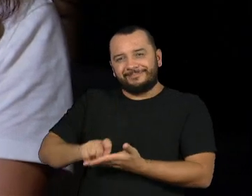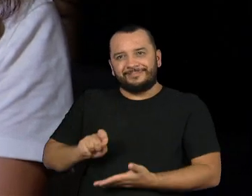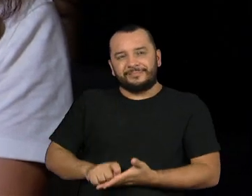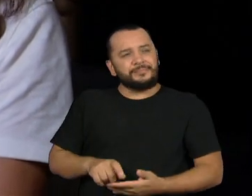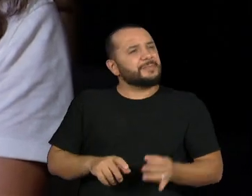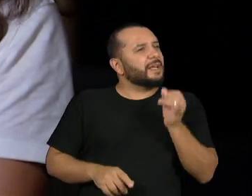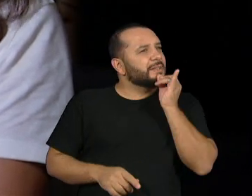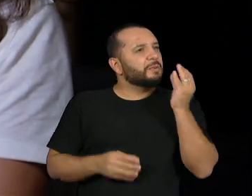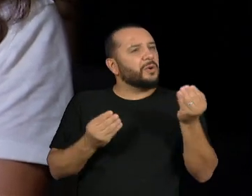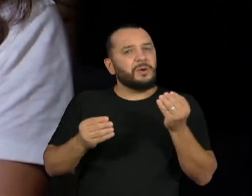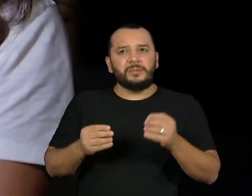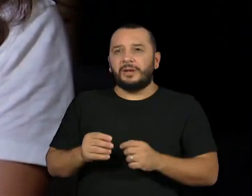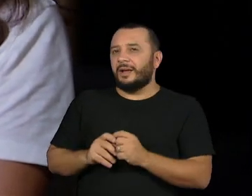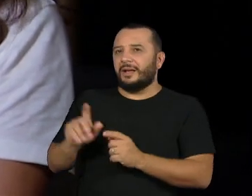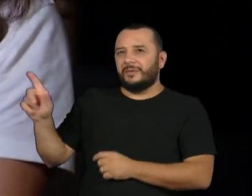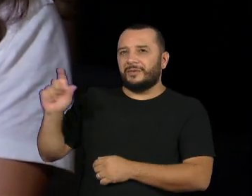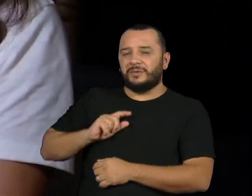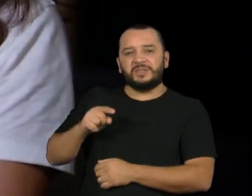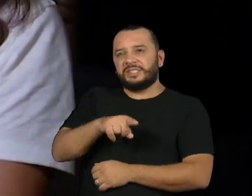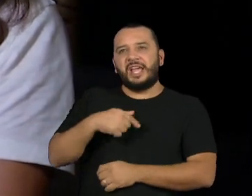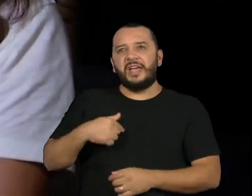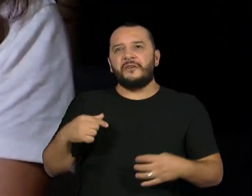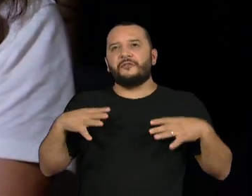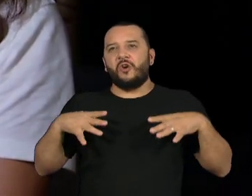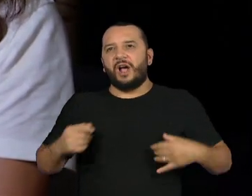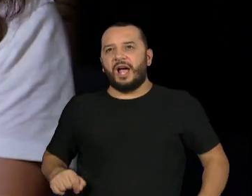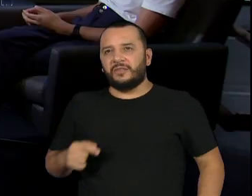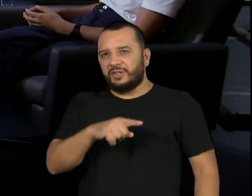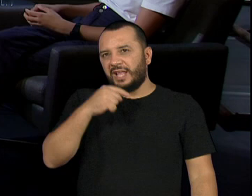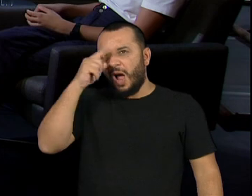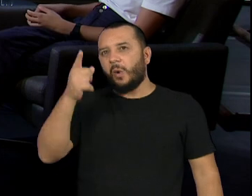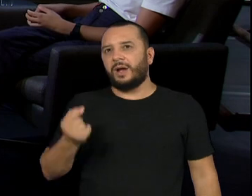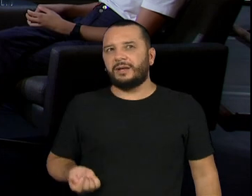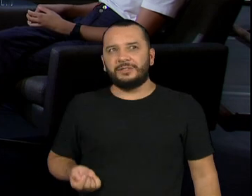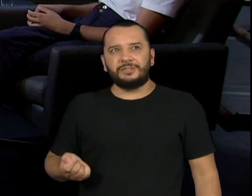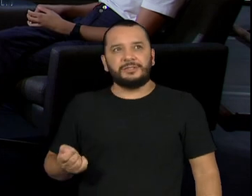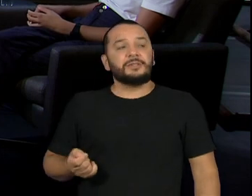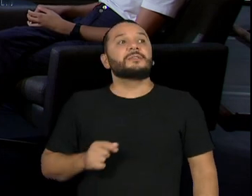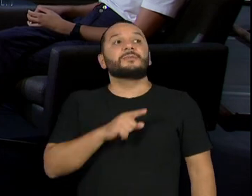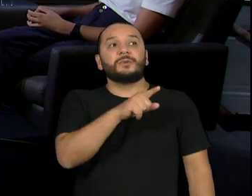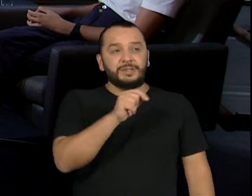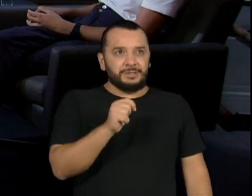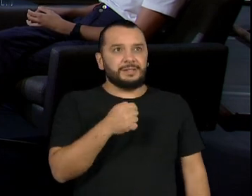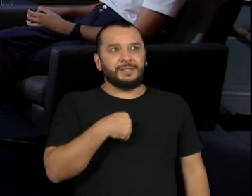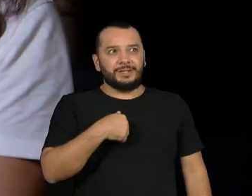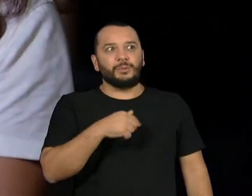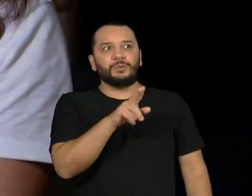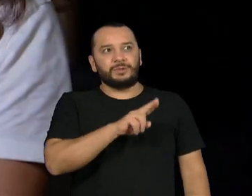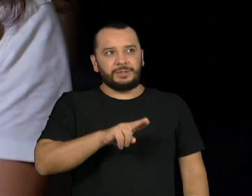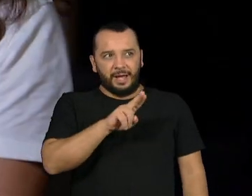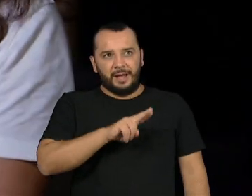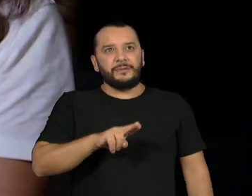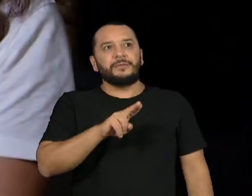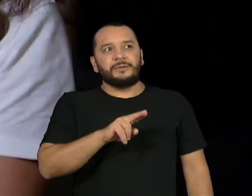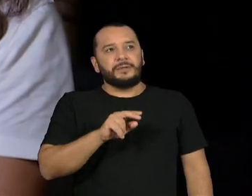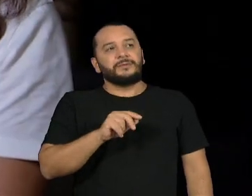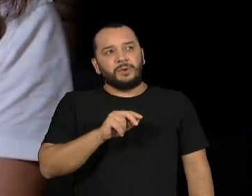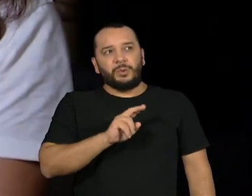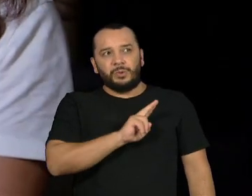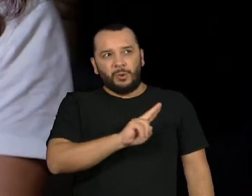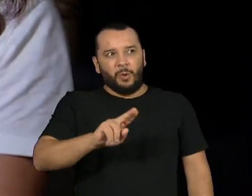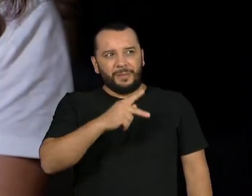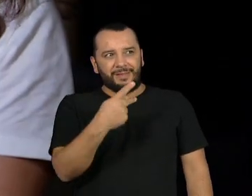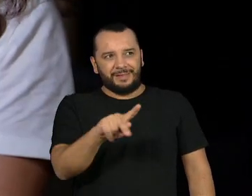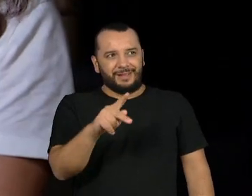que eu era folgada, ou que eu era arrogante. Você usava o nome dele. Que eu usava me aproveitando do nome